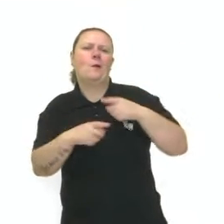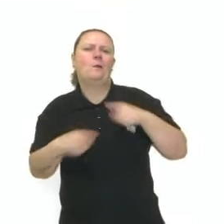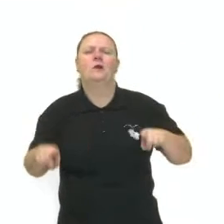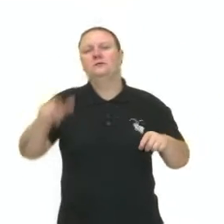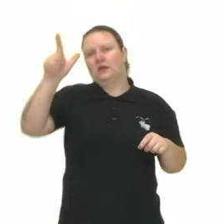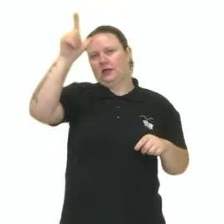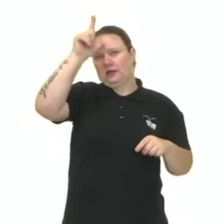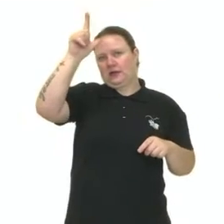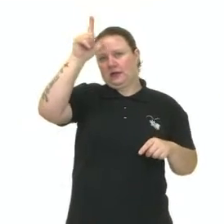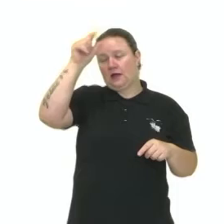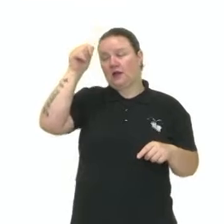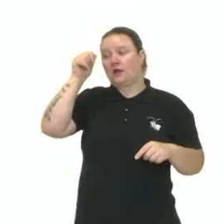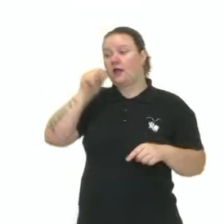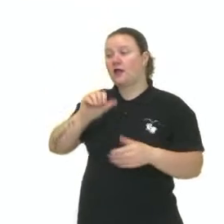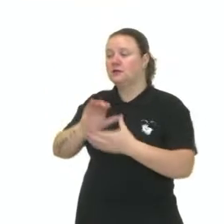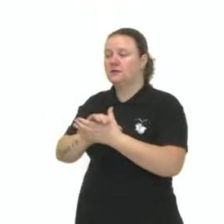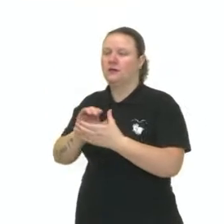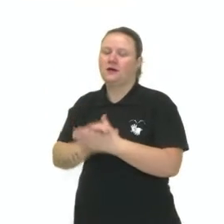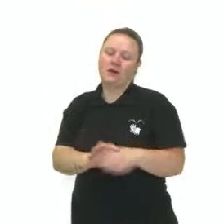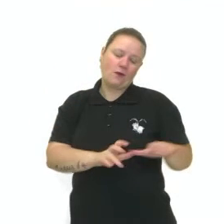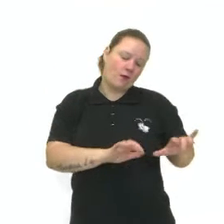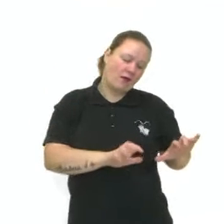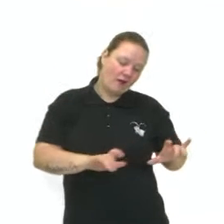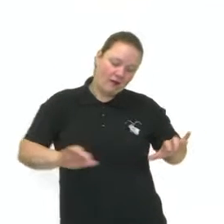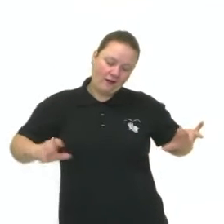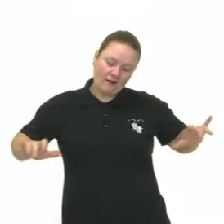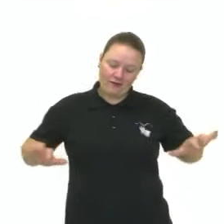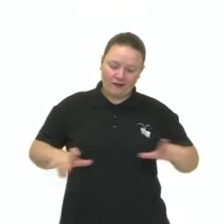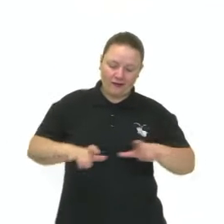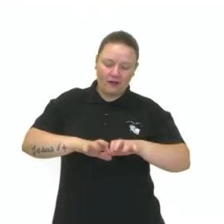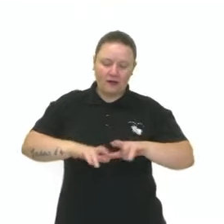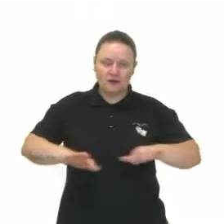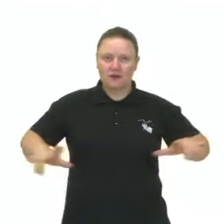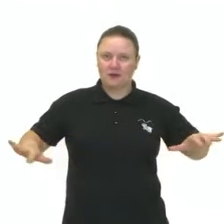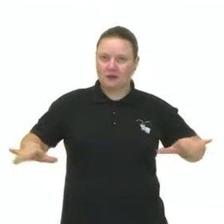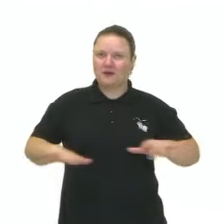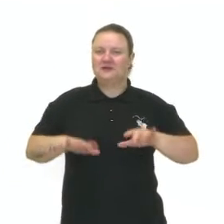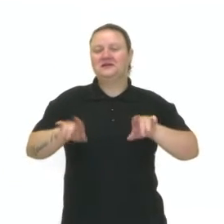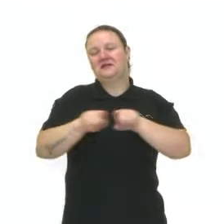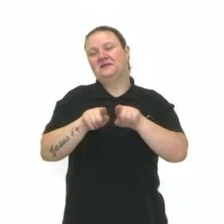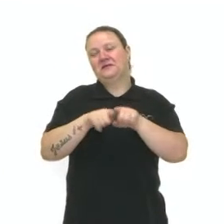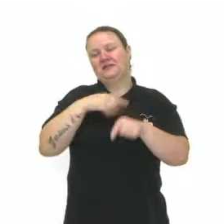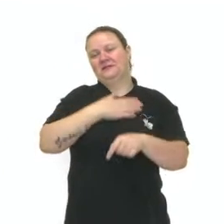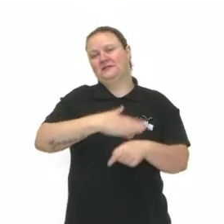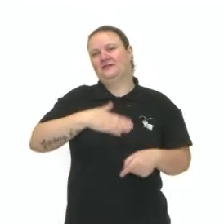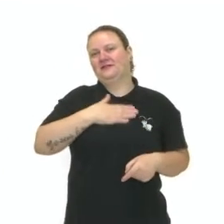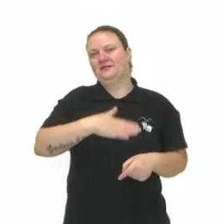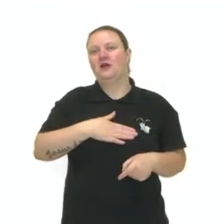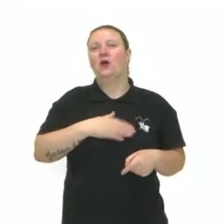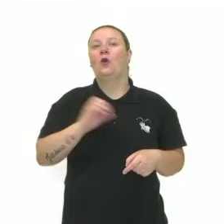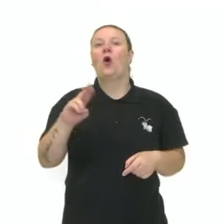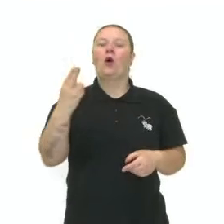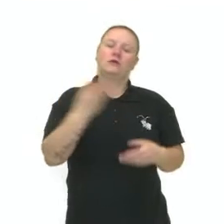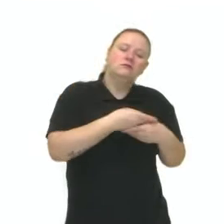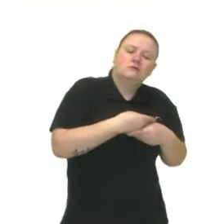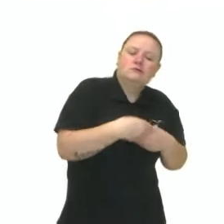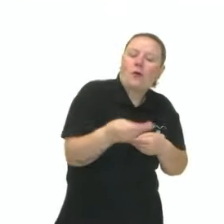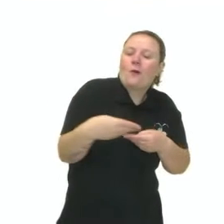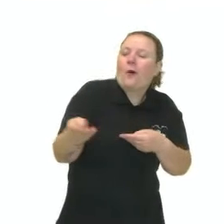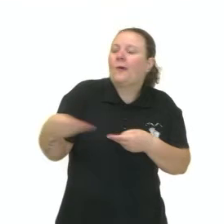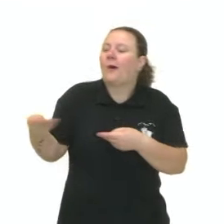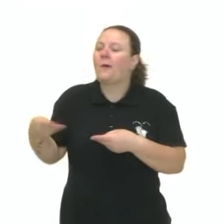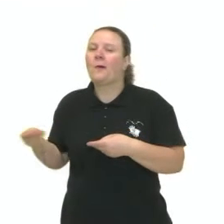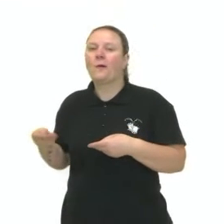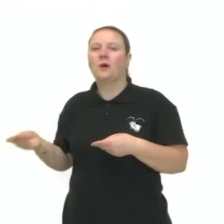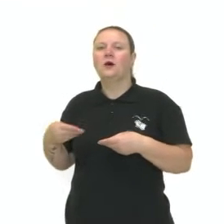bem ao piano e que o Gustavo escutava com indizível prazer. Ou jogavam cartas ou simplesmente falavam